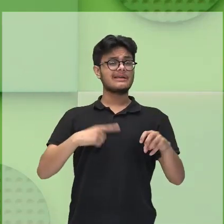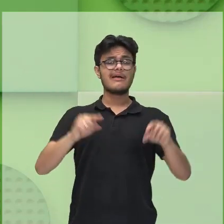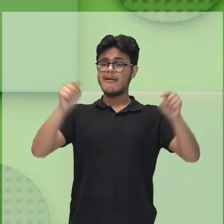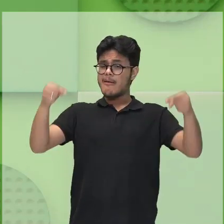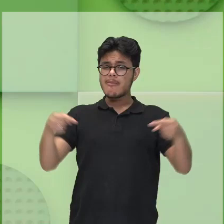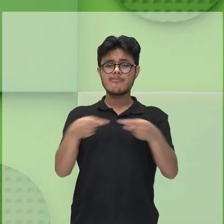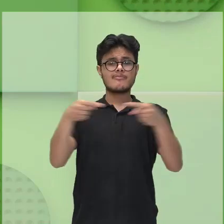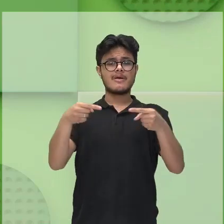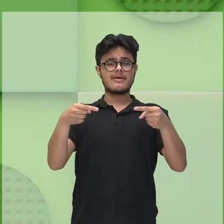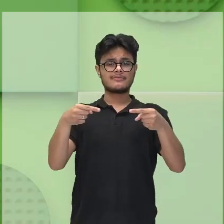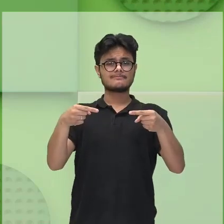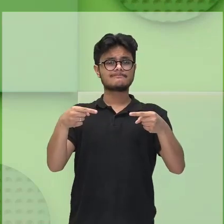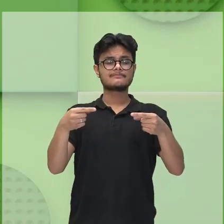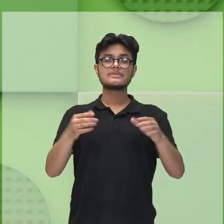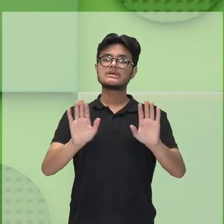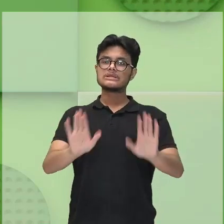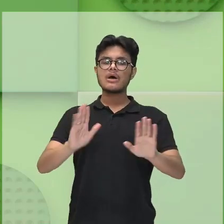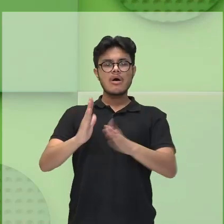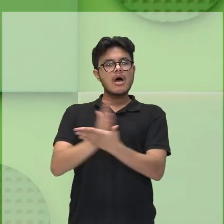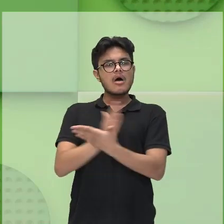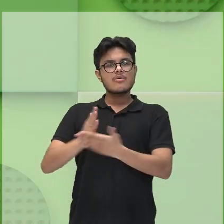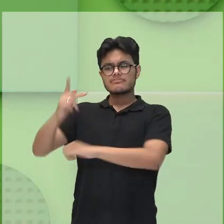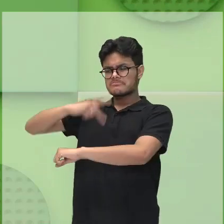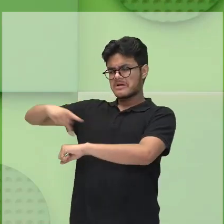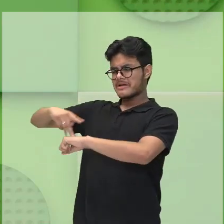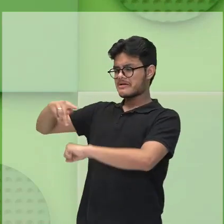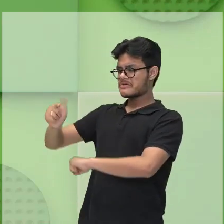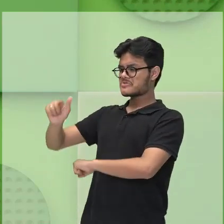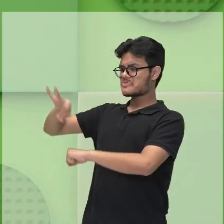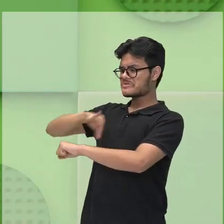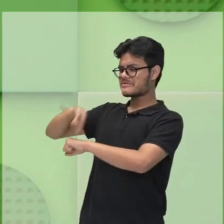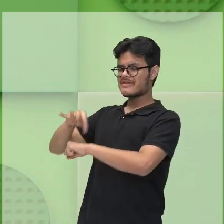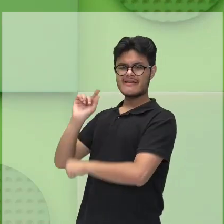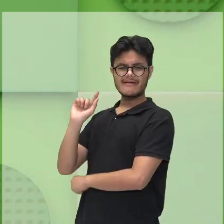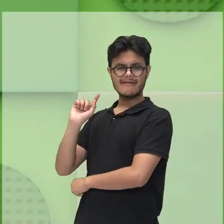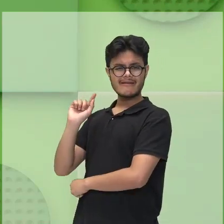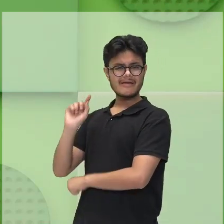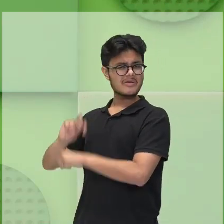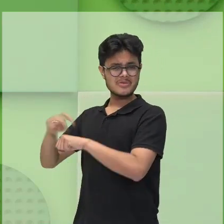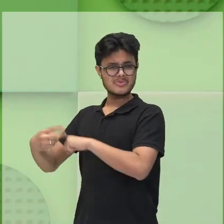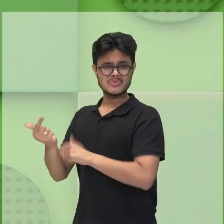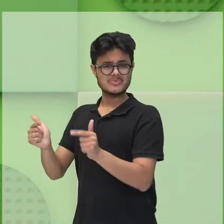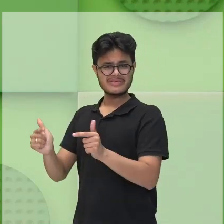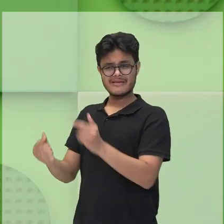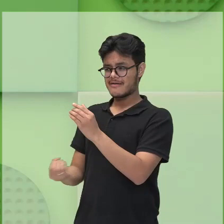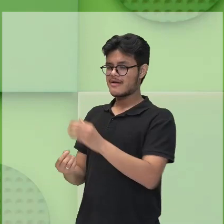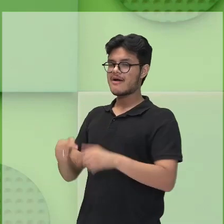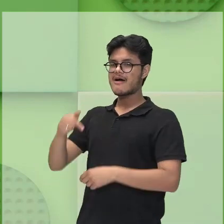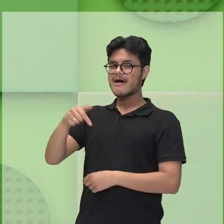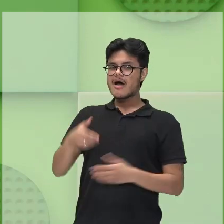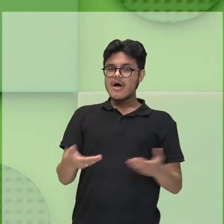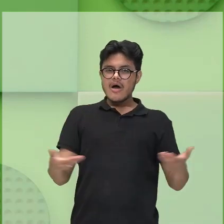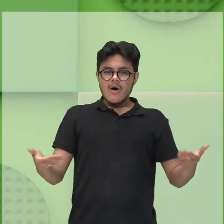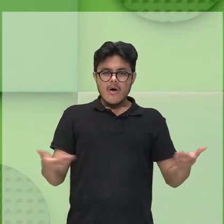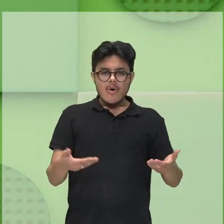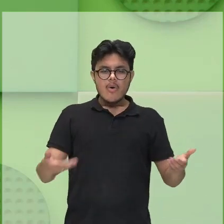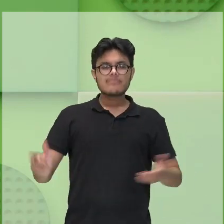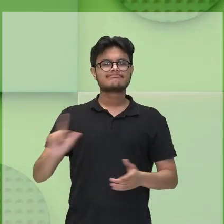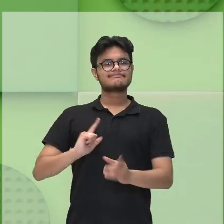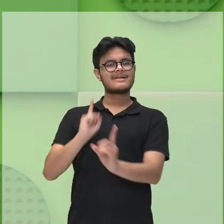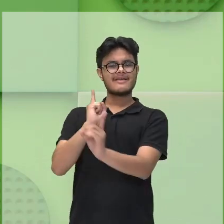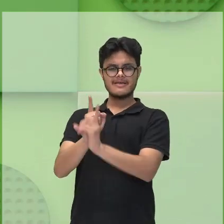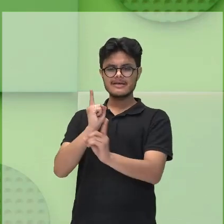outro. Então, em países onde a dengue nem se imaginava que poderia ter, hoje já foram